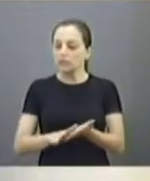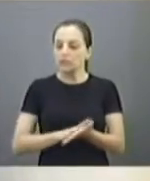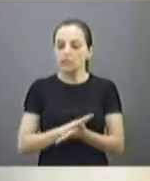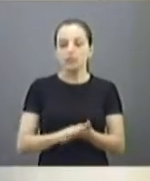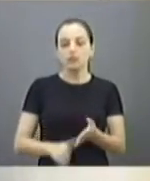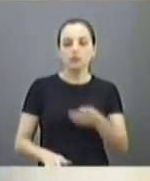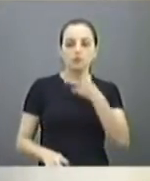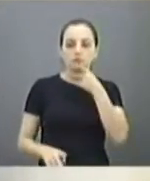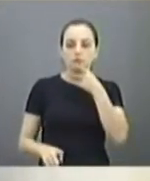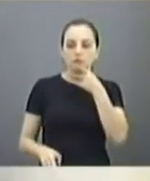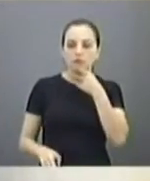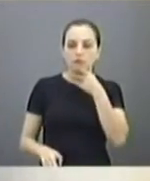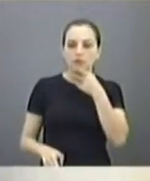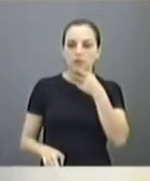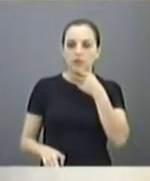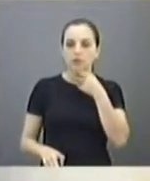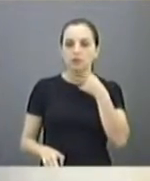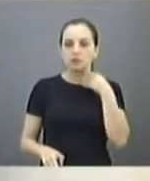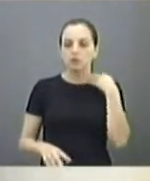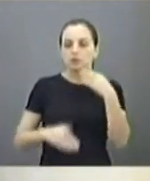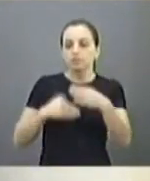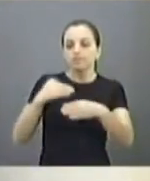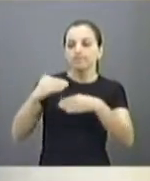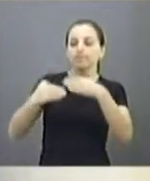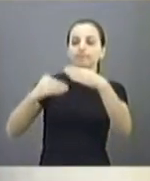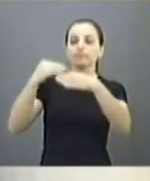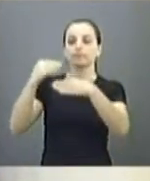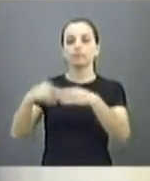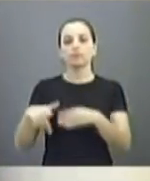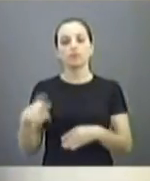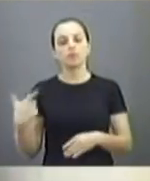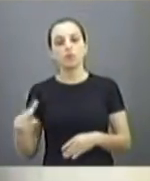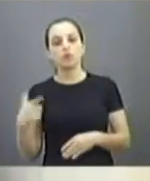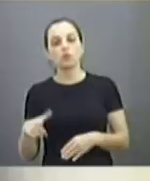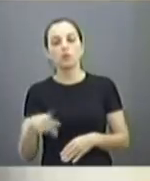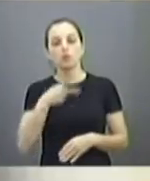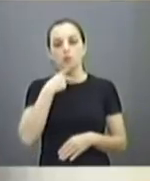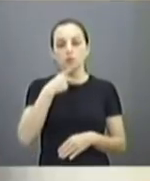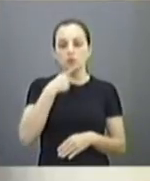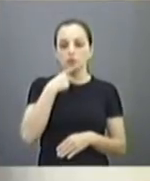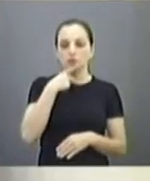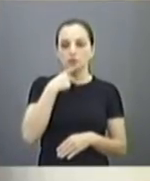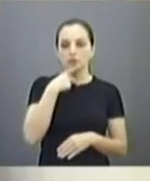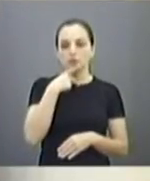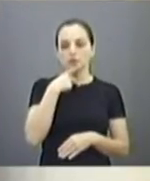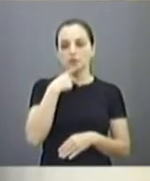recuperação, também não existe nenhuma política que